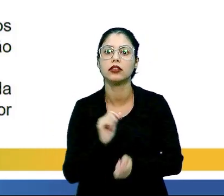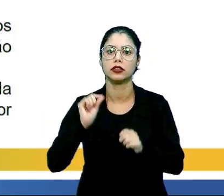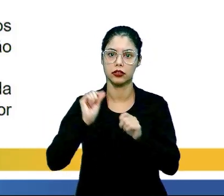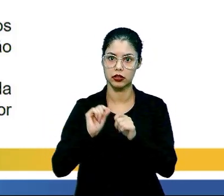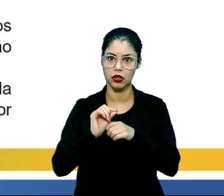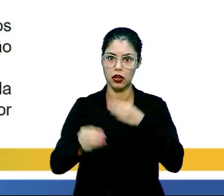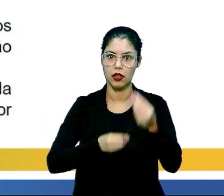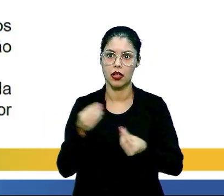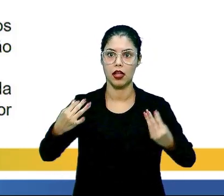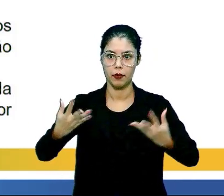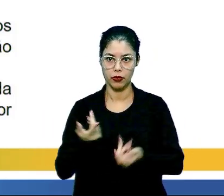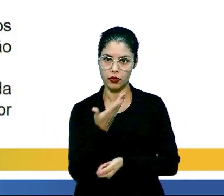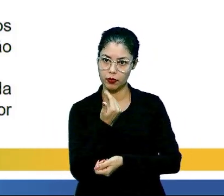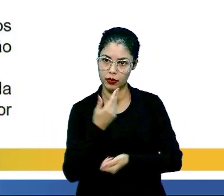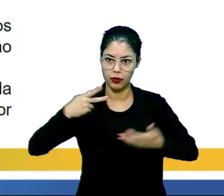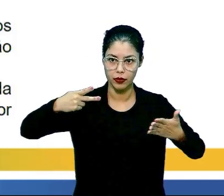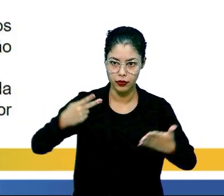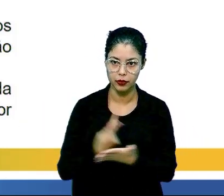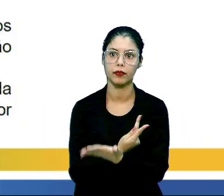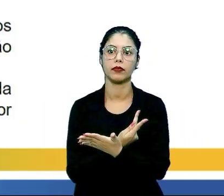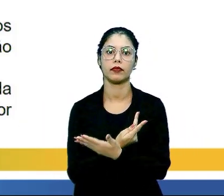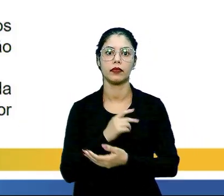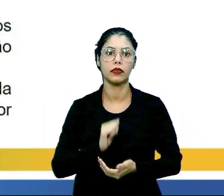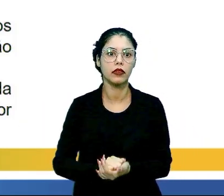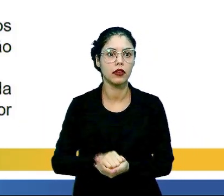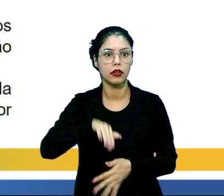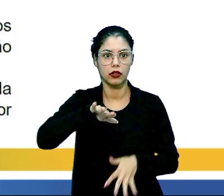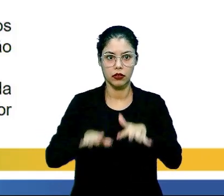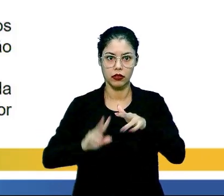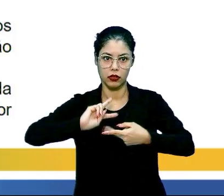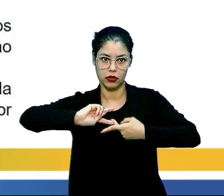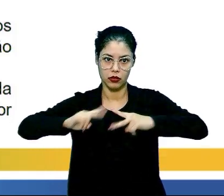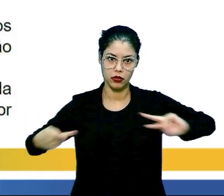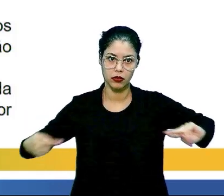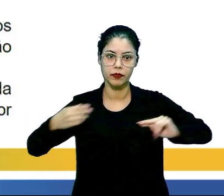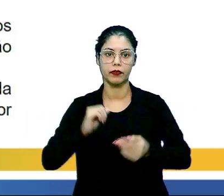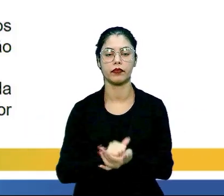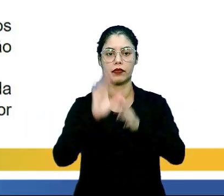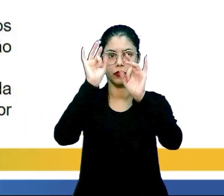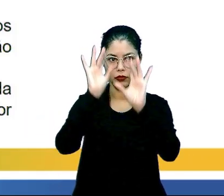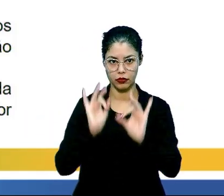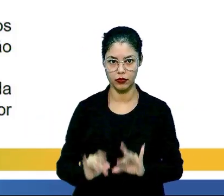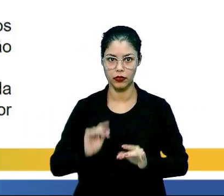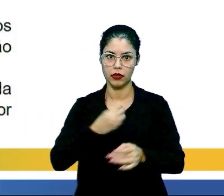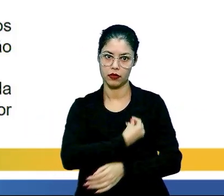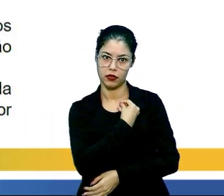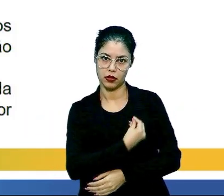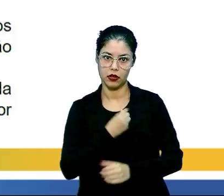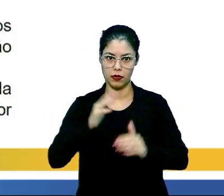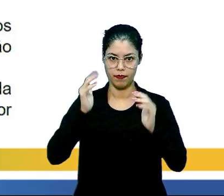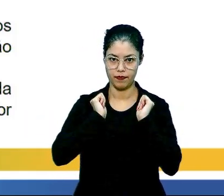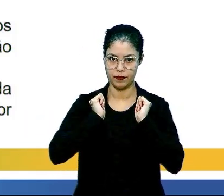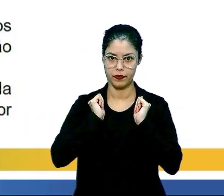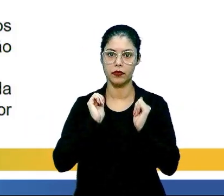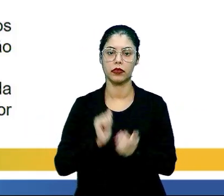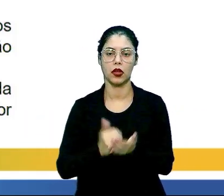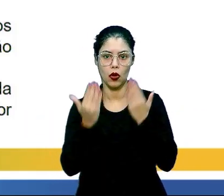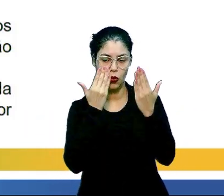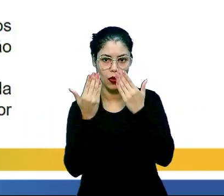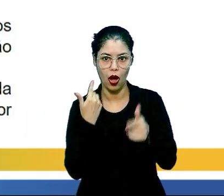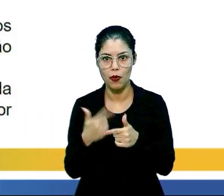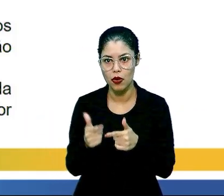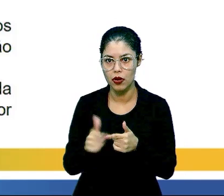aos fatores tais como hábitos alimentares errados, inclinação genética, estilo de vida sedentário,